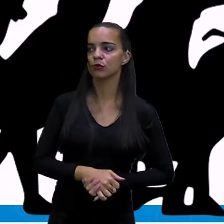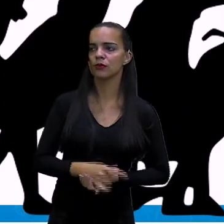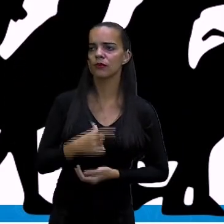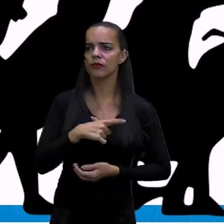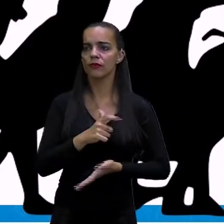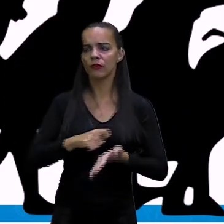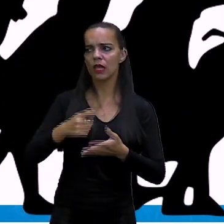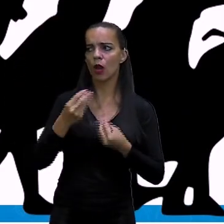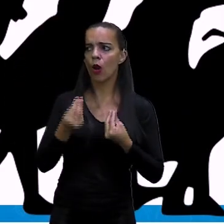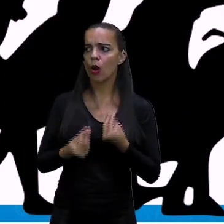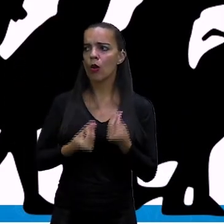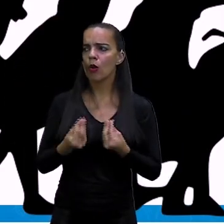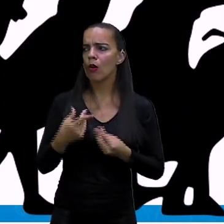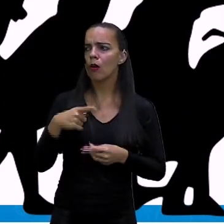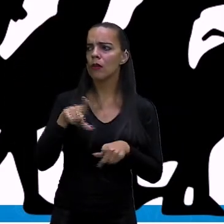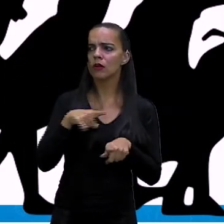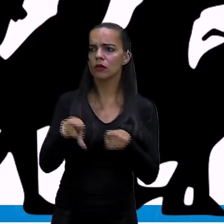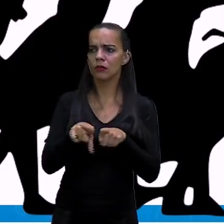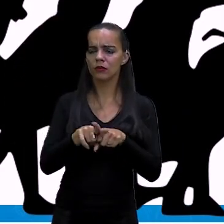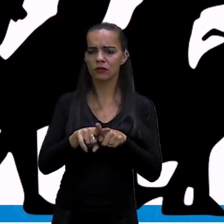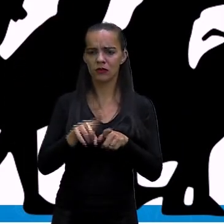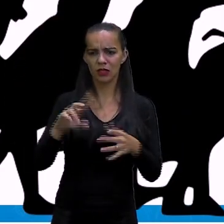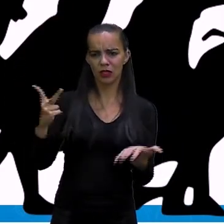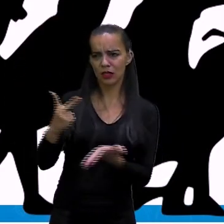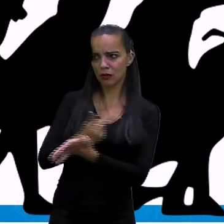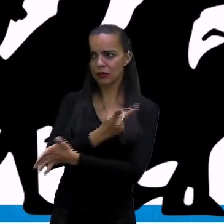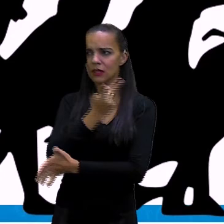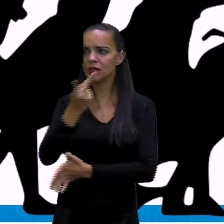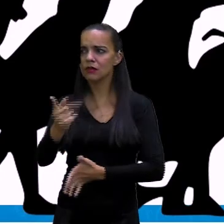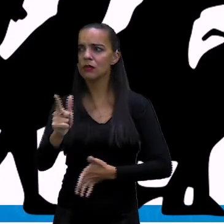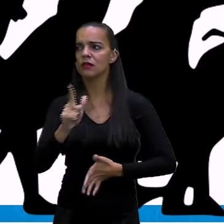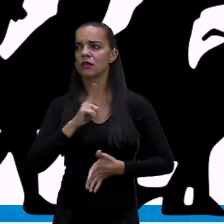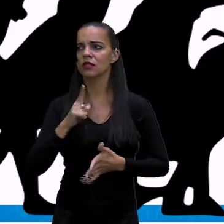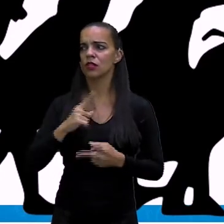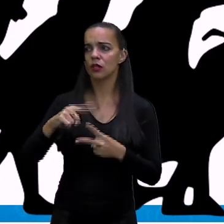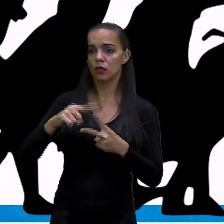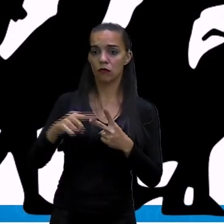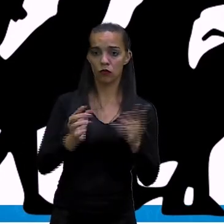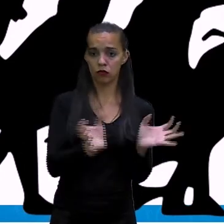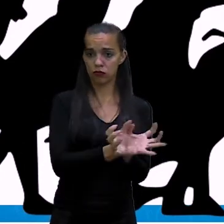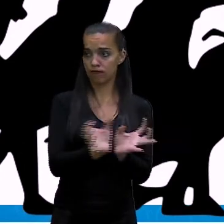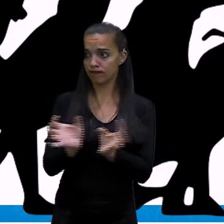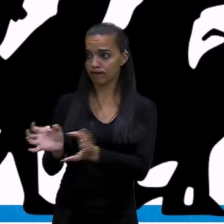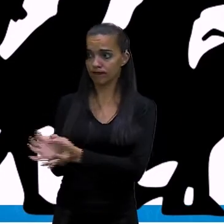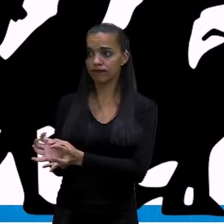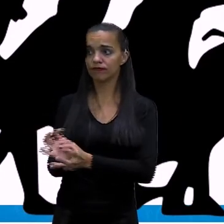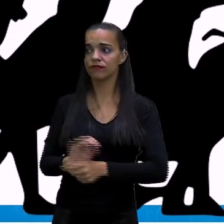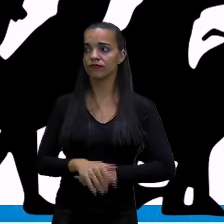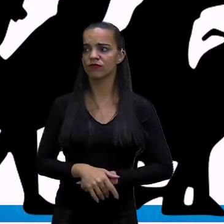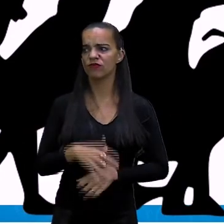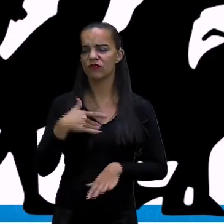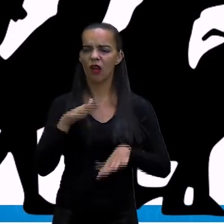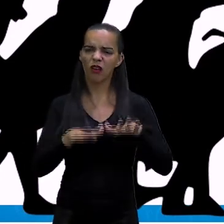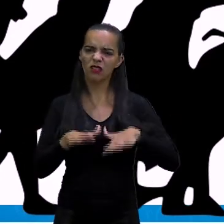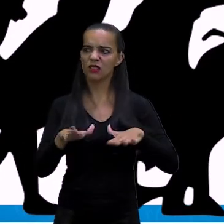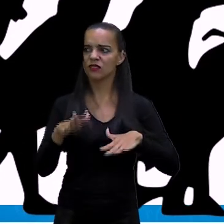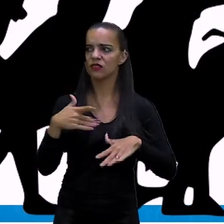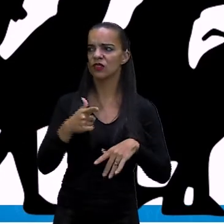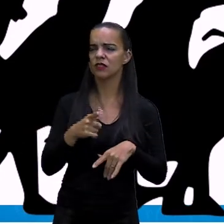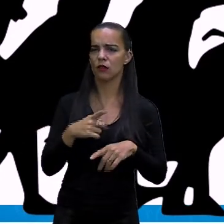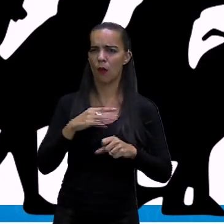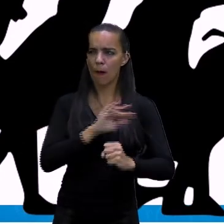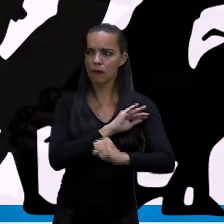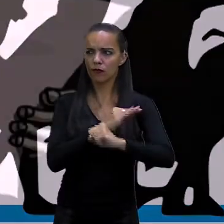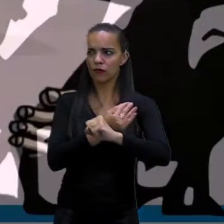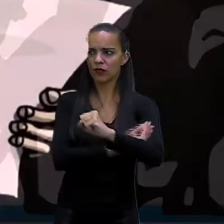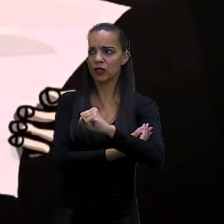Brasileiro. Essa radicalização culminou em conflitos entre os dois partidos. Devido às fortes